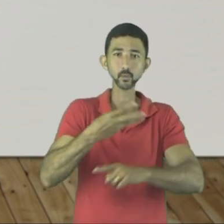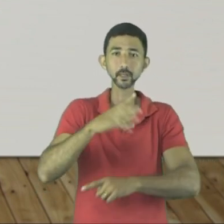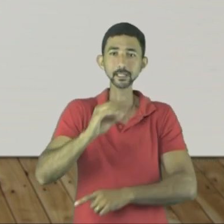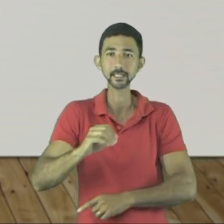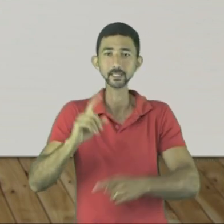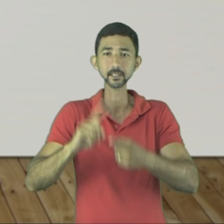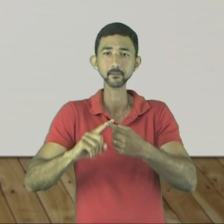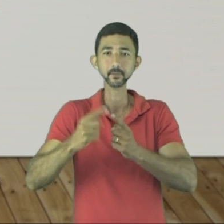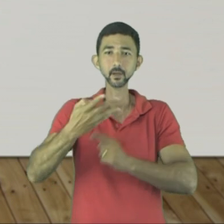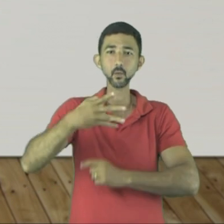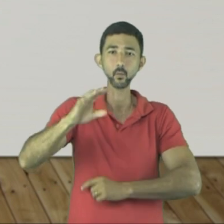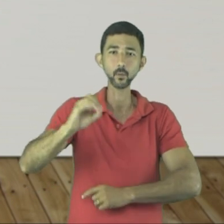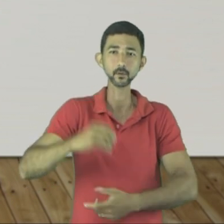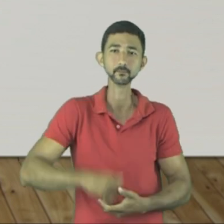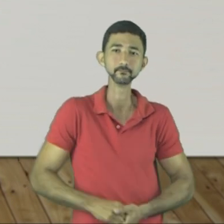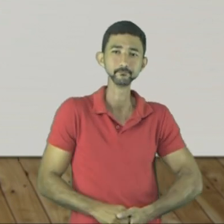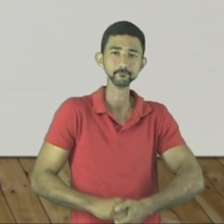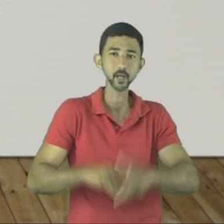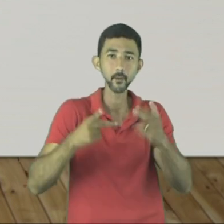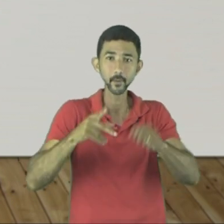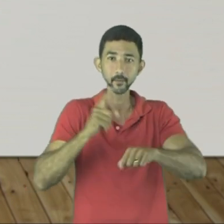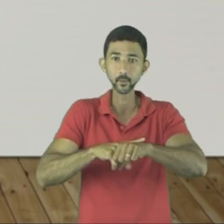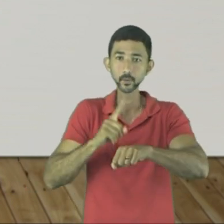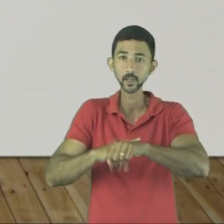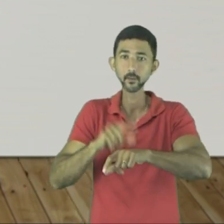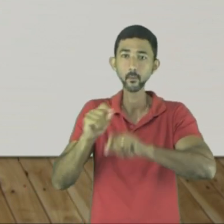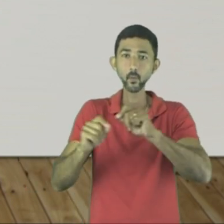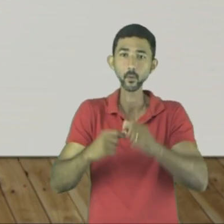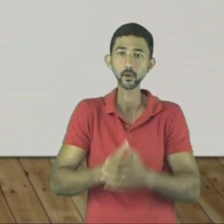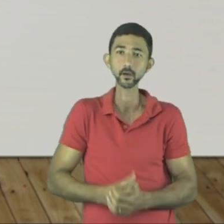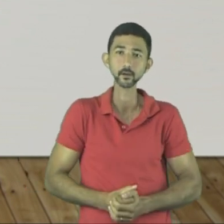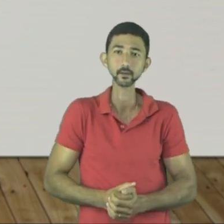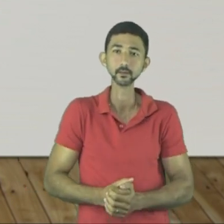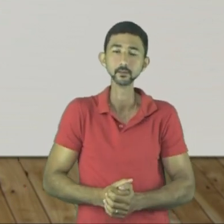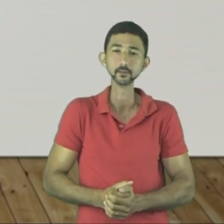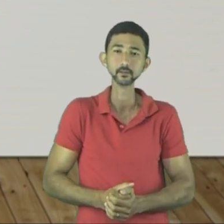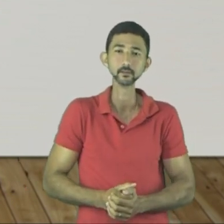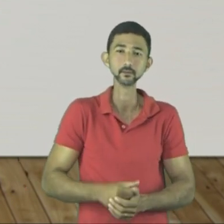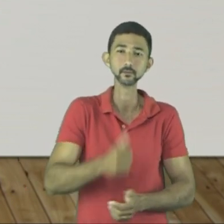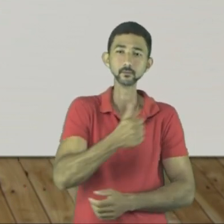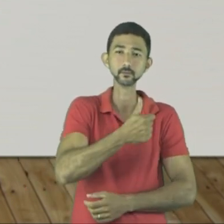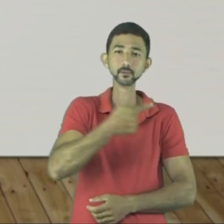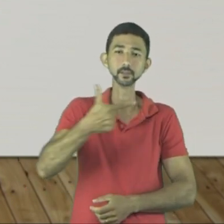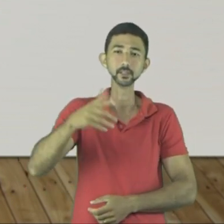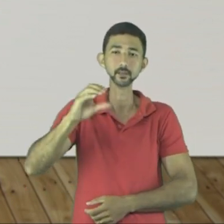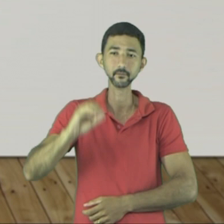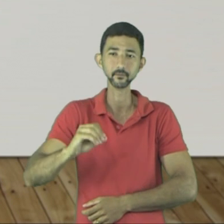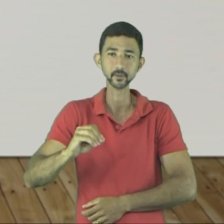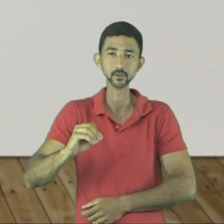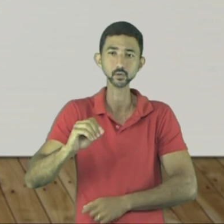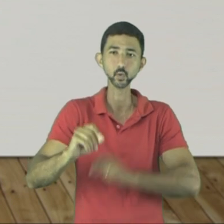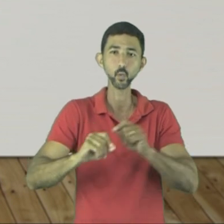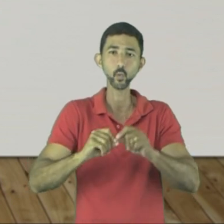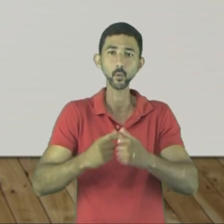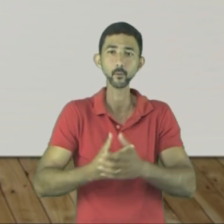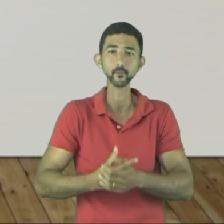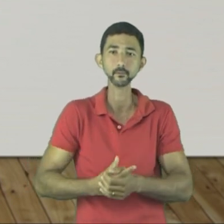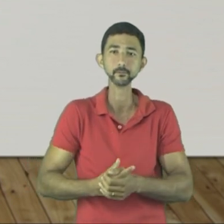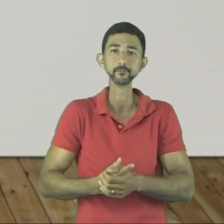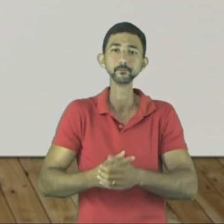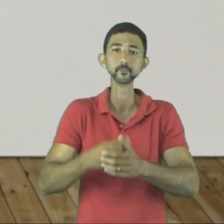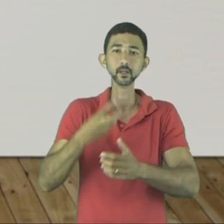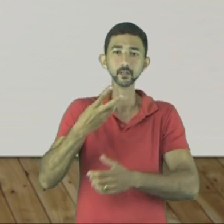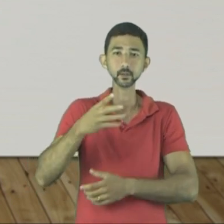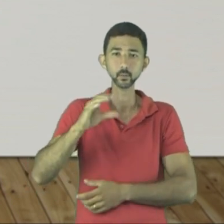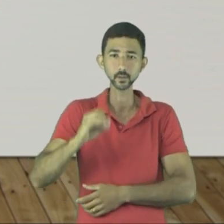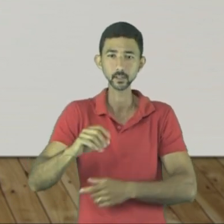30 e 40. Ao mesmo tempo, ou seja, o 120 é múltiplo comum do